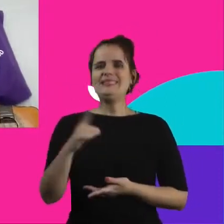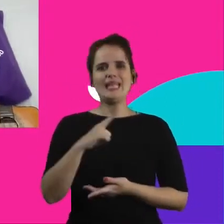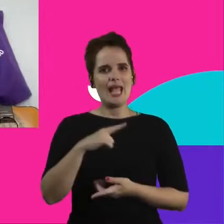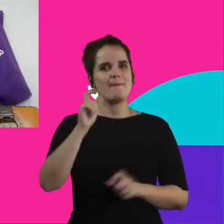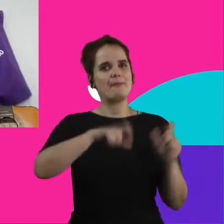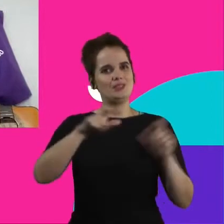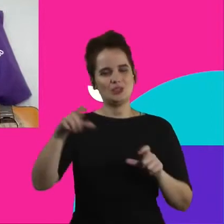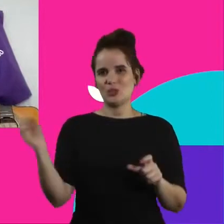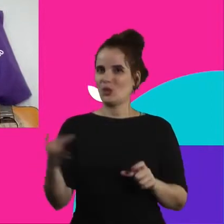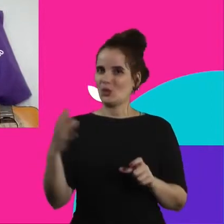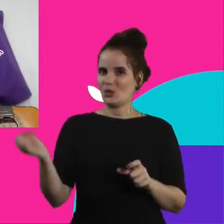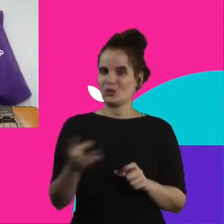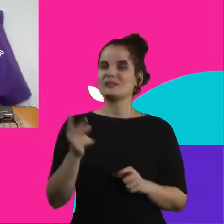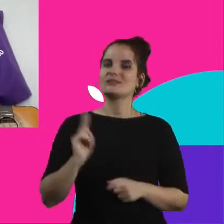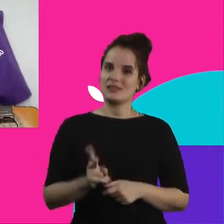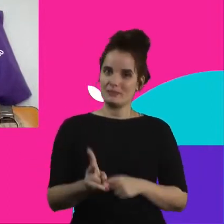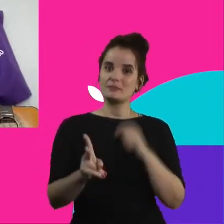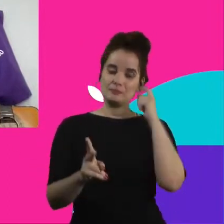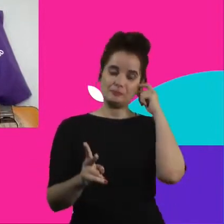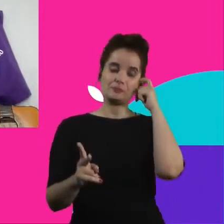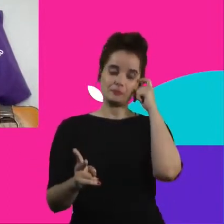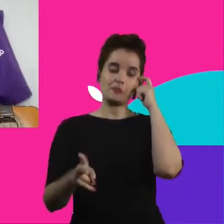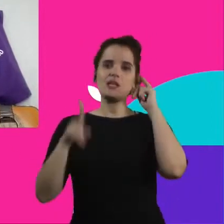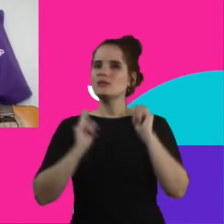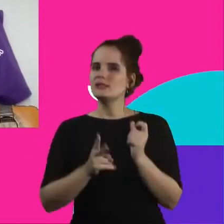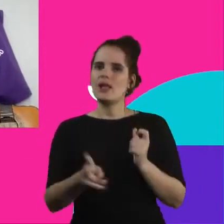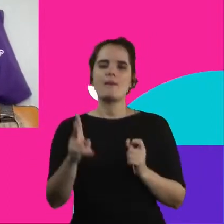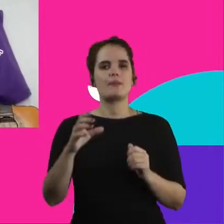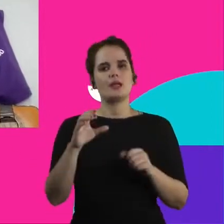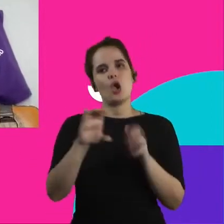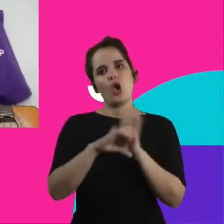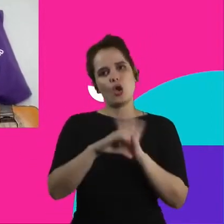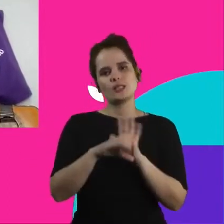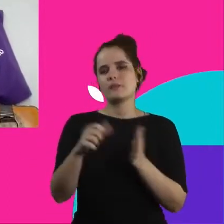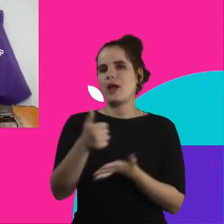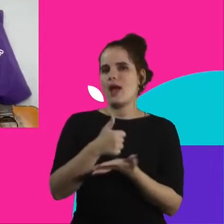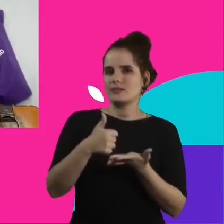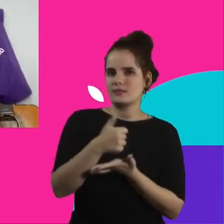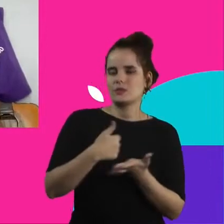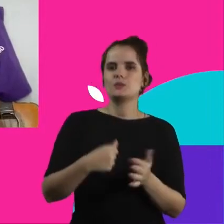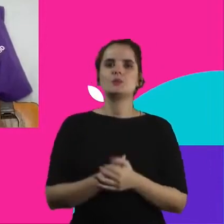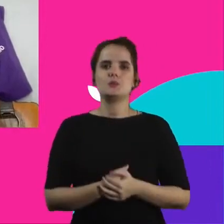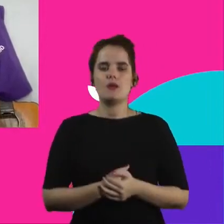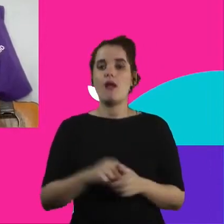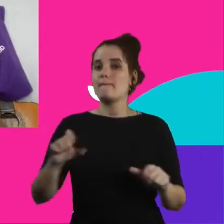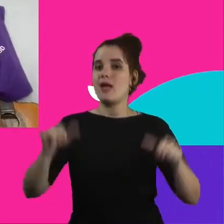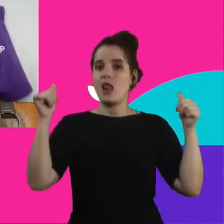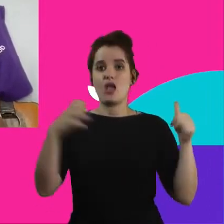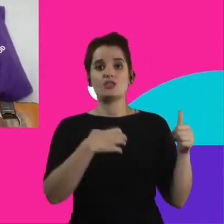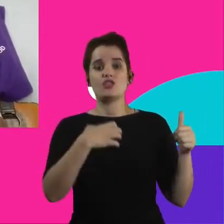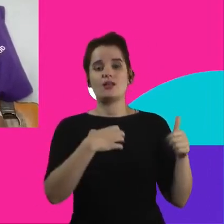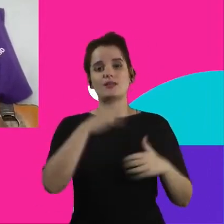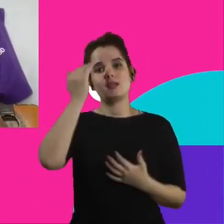novas, né? Então a gente continua sempre comunicando aí os conceitos básicos. E a melhor forma de entender